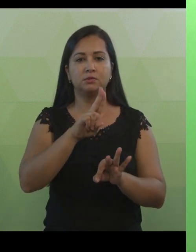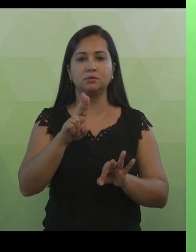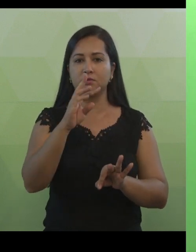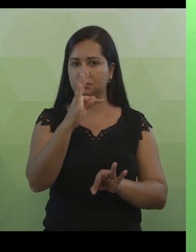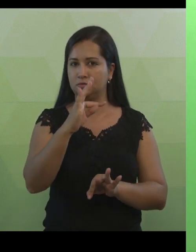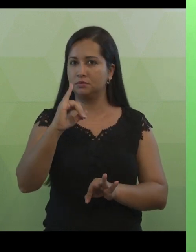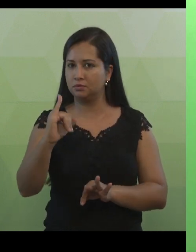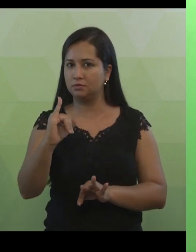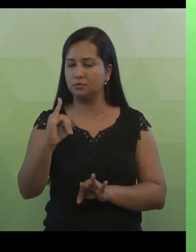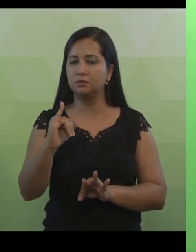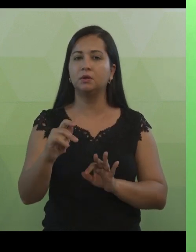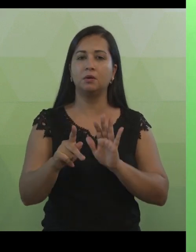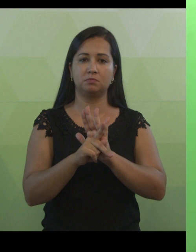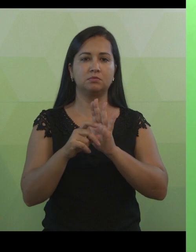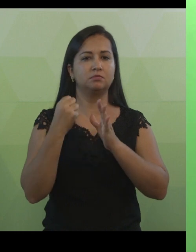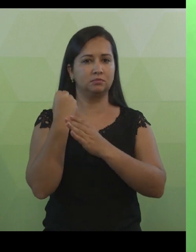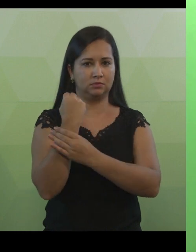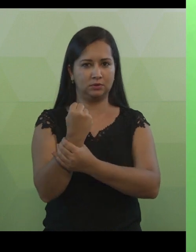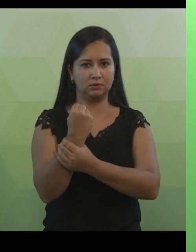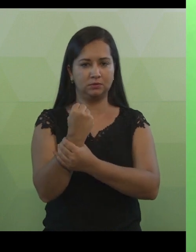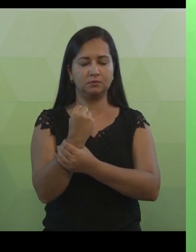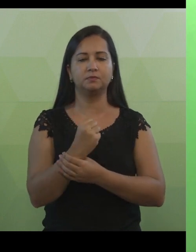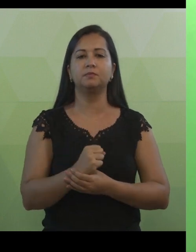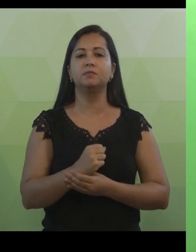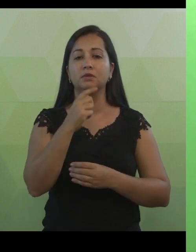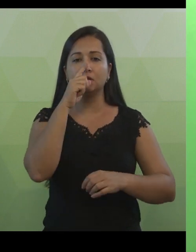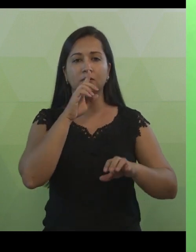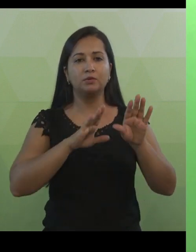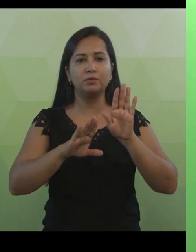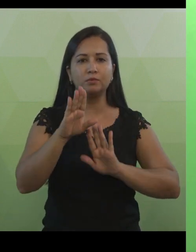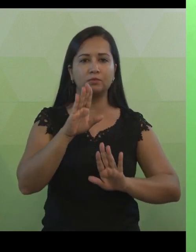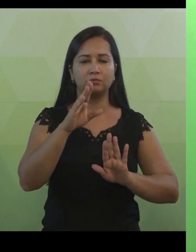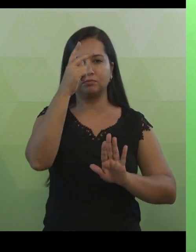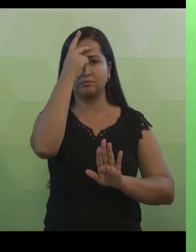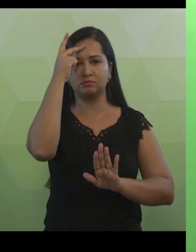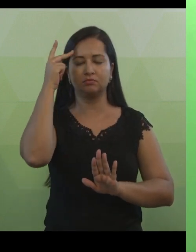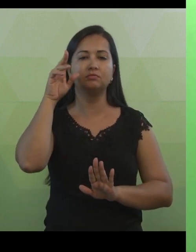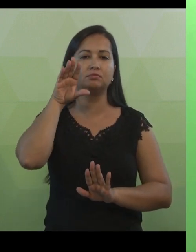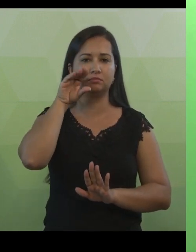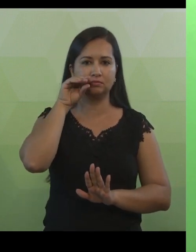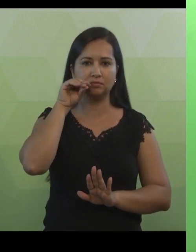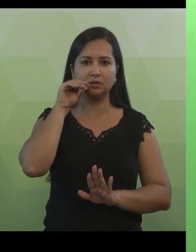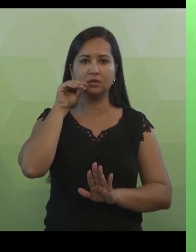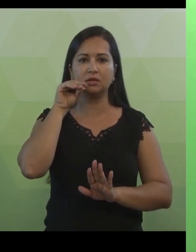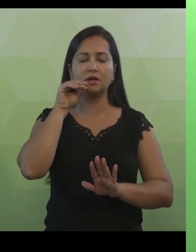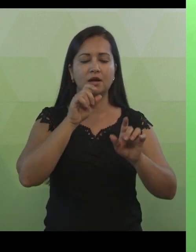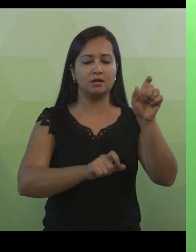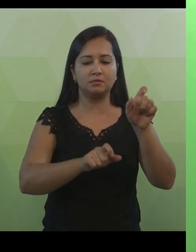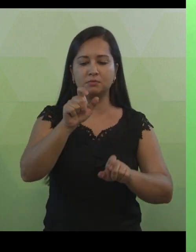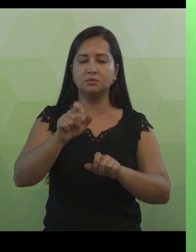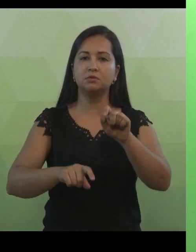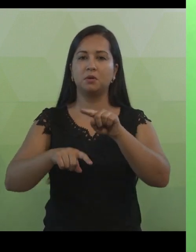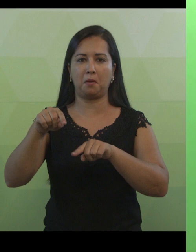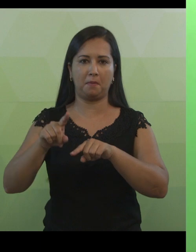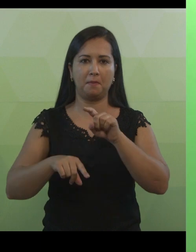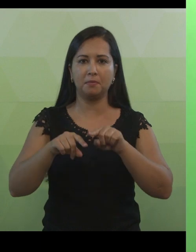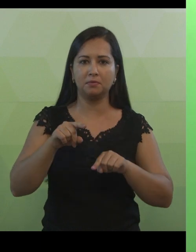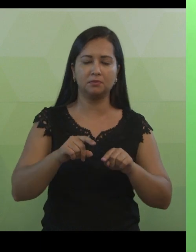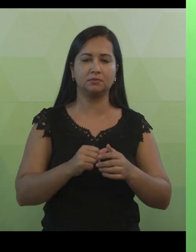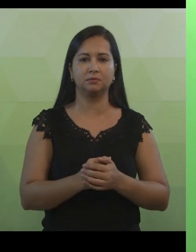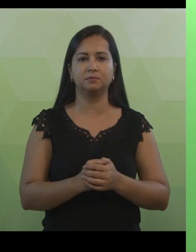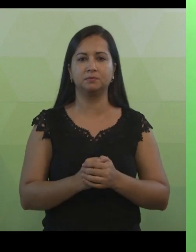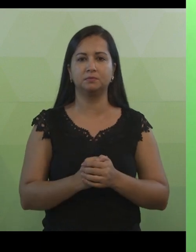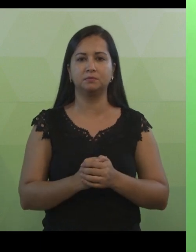segura, como cuidados com o pessoal e funcionários, equipamentos, controle de acesso físico e lógico. Do ponto de vista